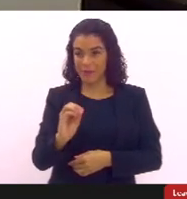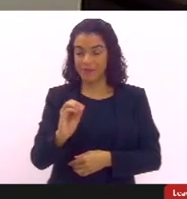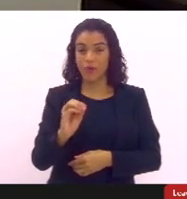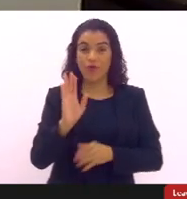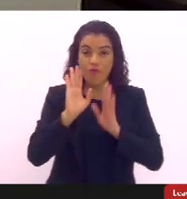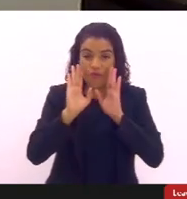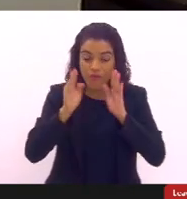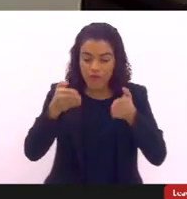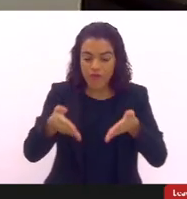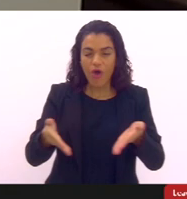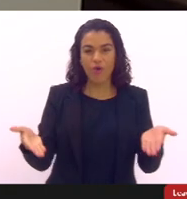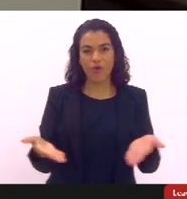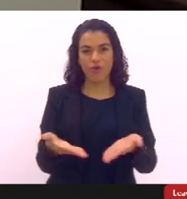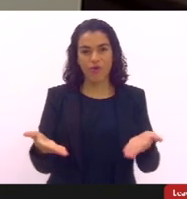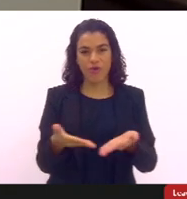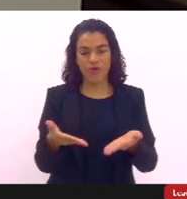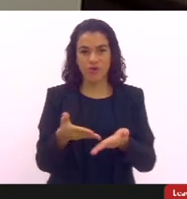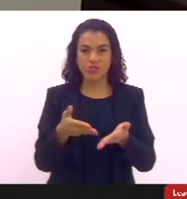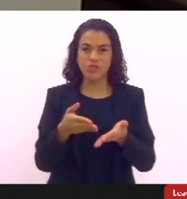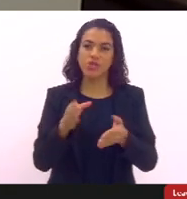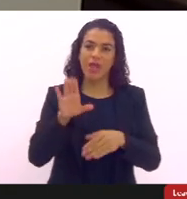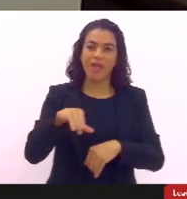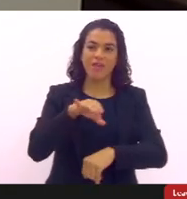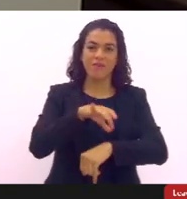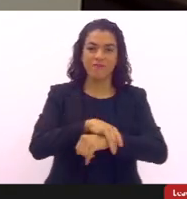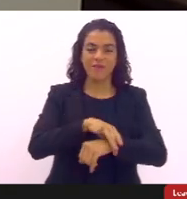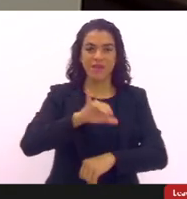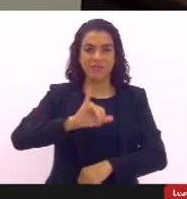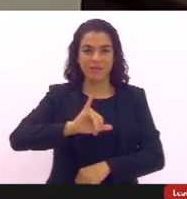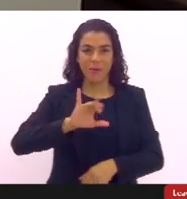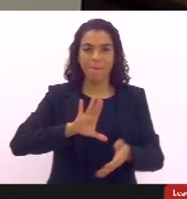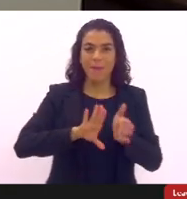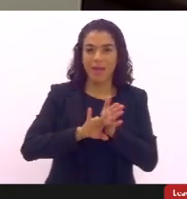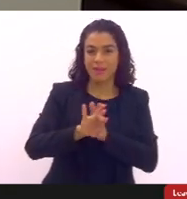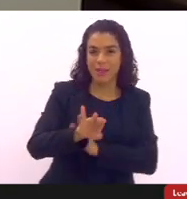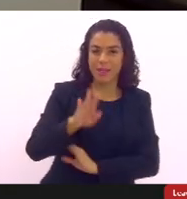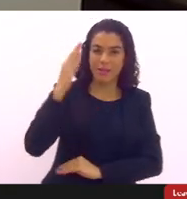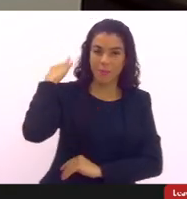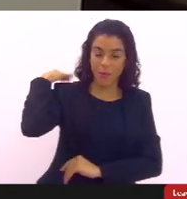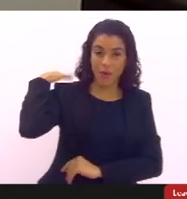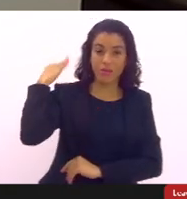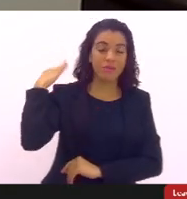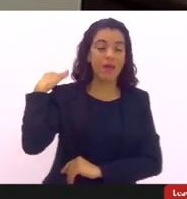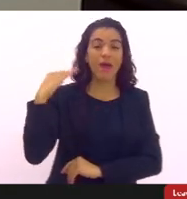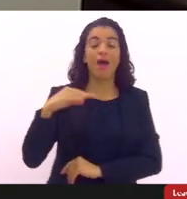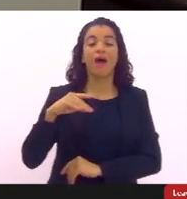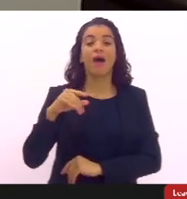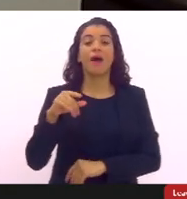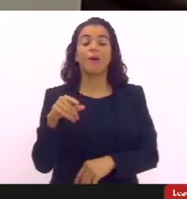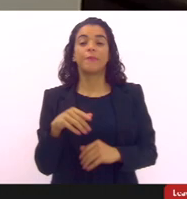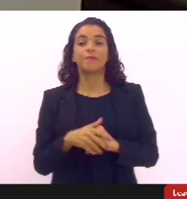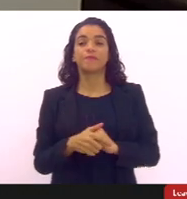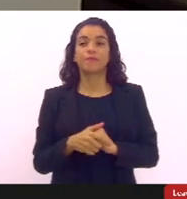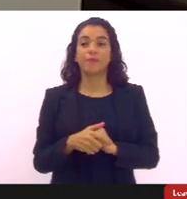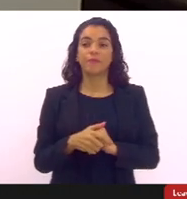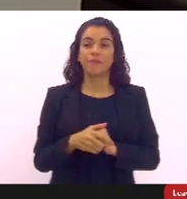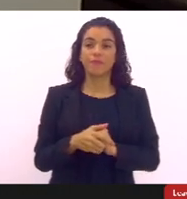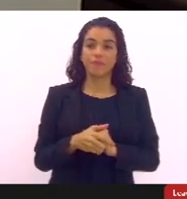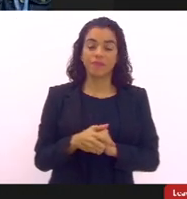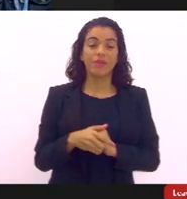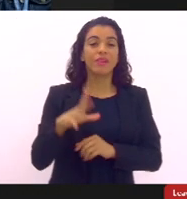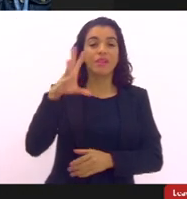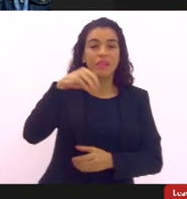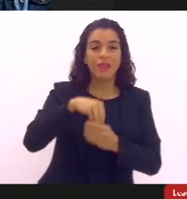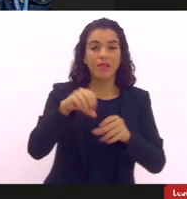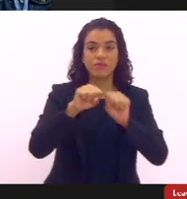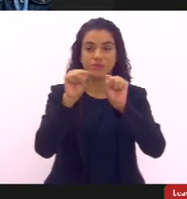foco hoje é a tuberculose no sistema penitenciário, a partir muito das ponderações apresentadas pelo doutor Tiago.